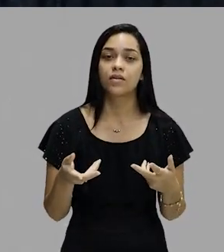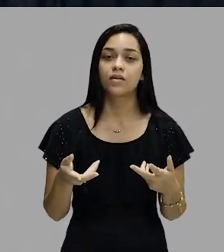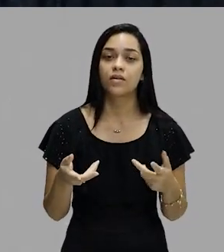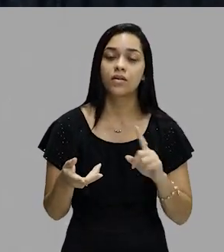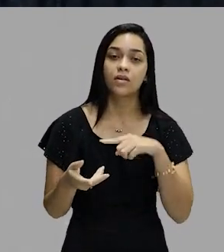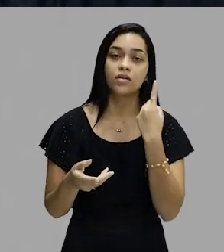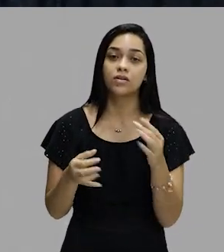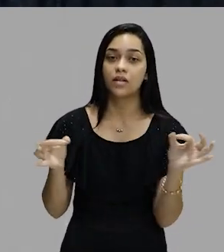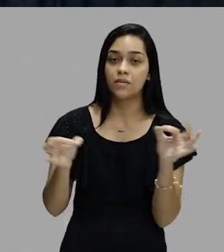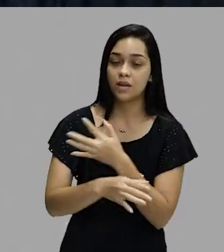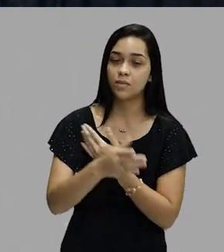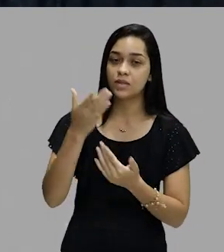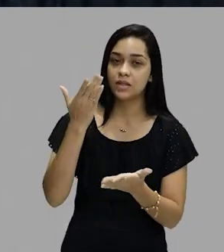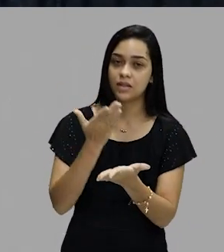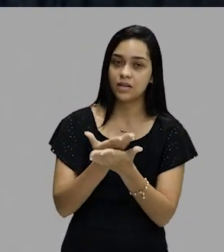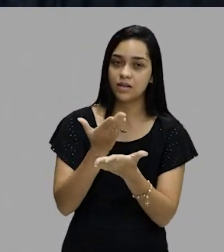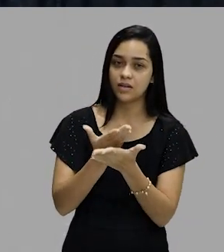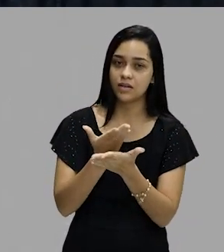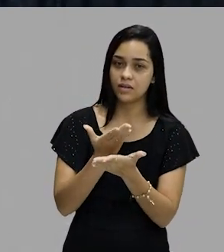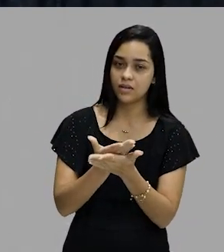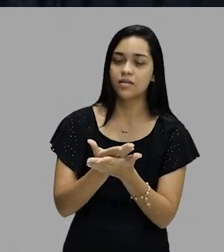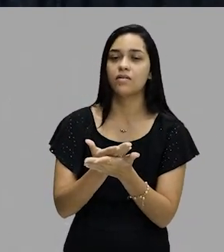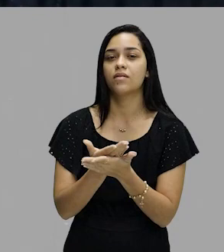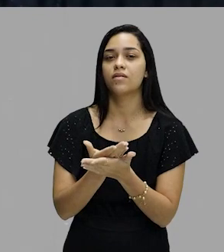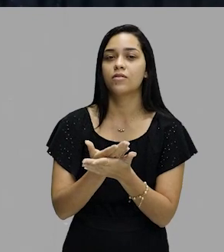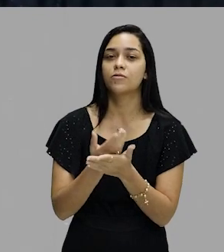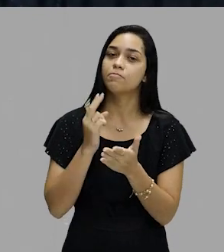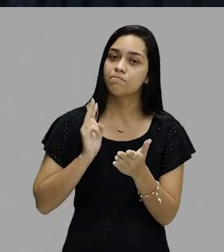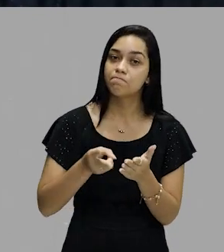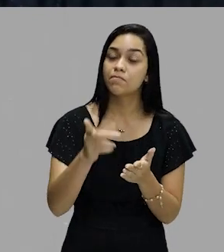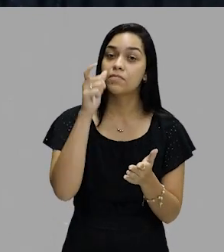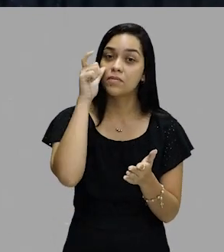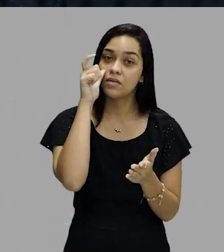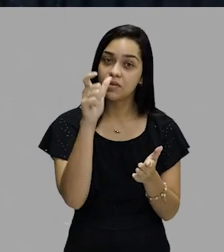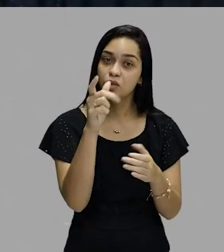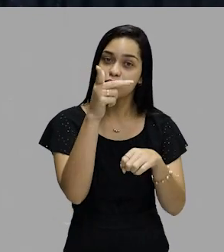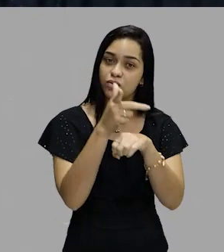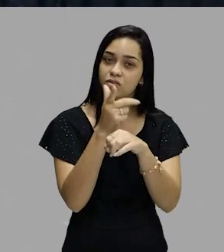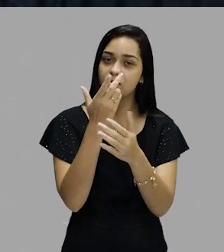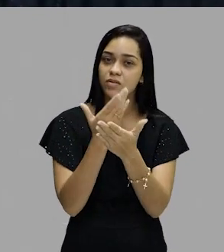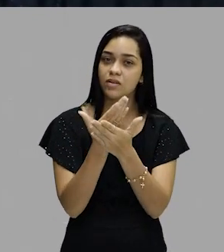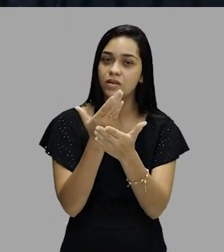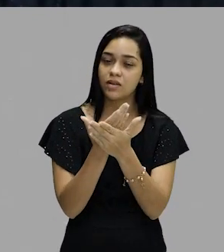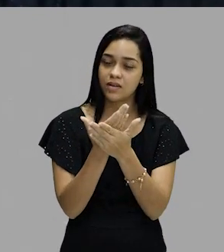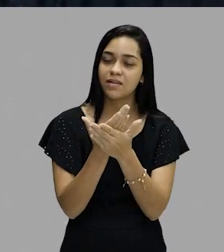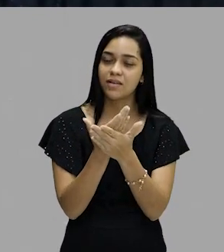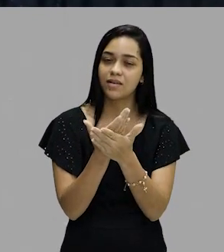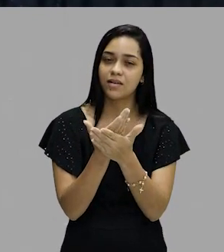nós finalizamos a nossa aula. Okay? Continue assistindo